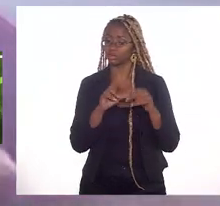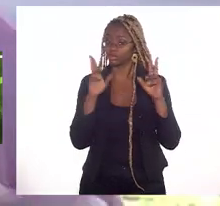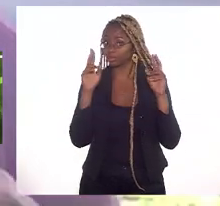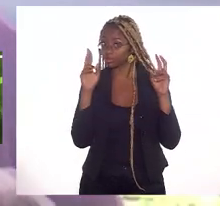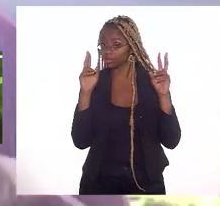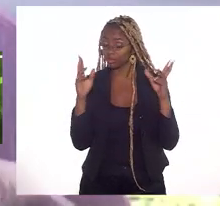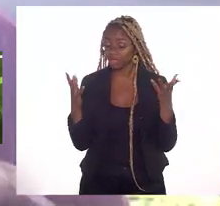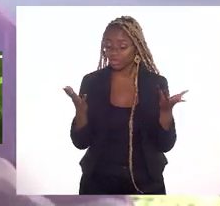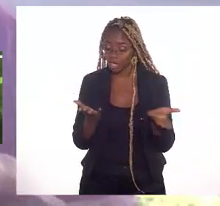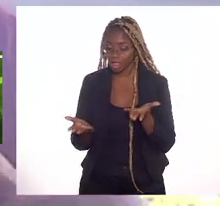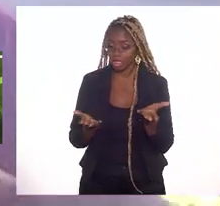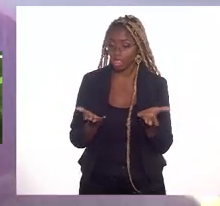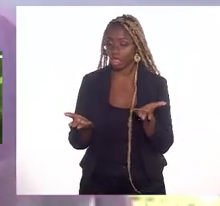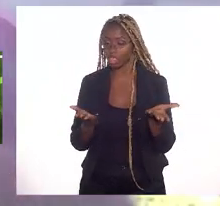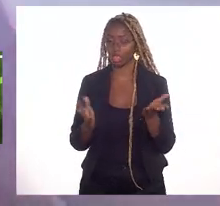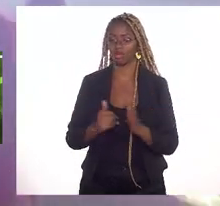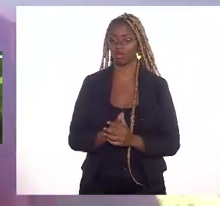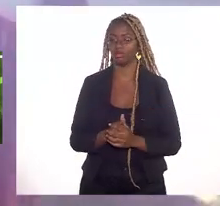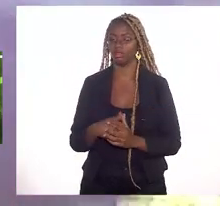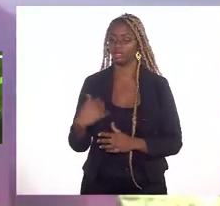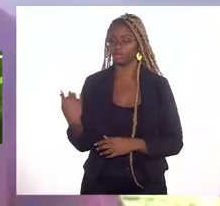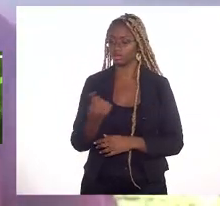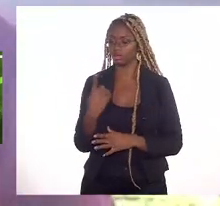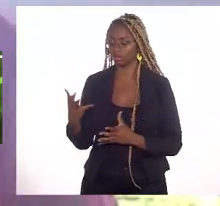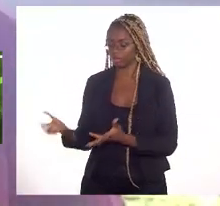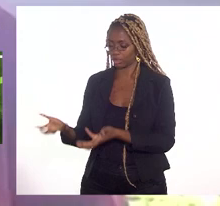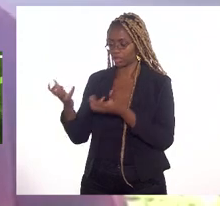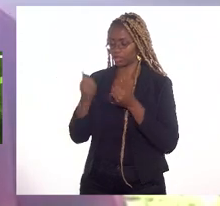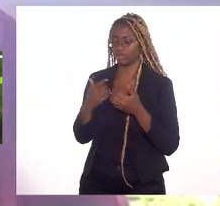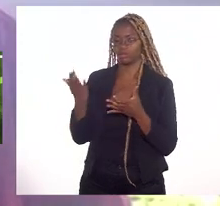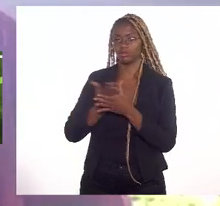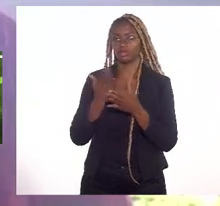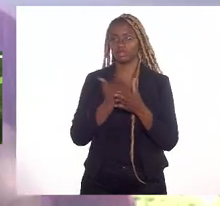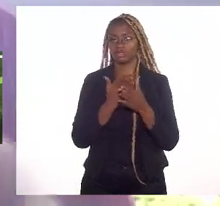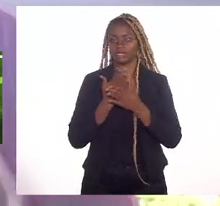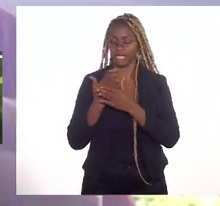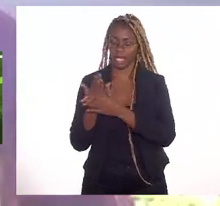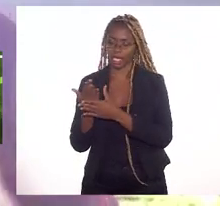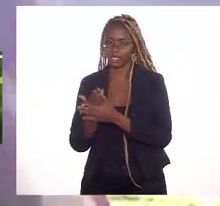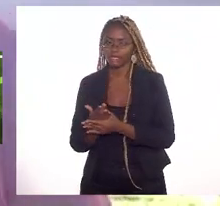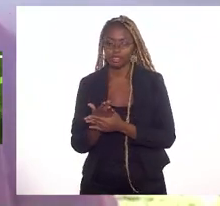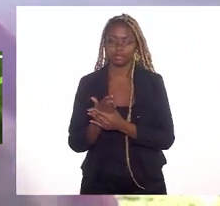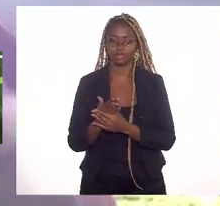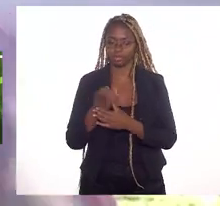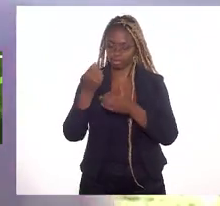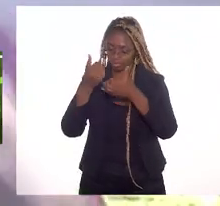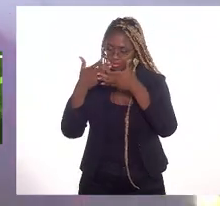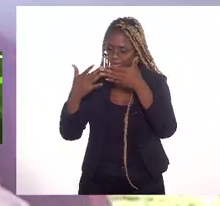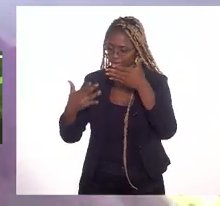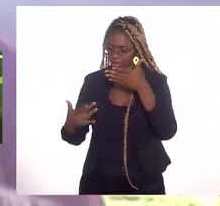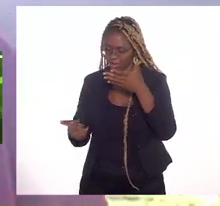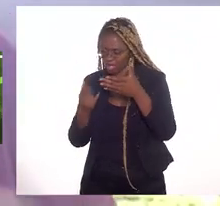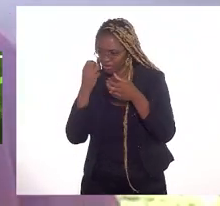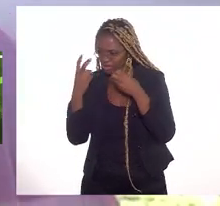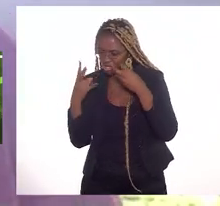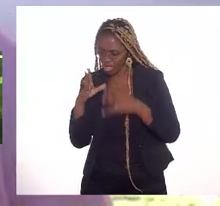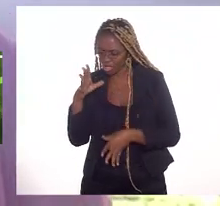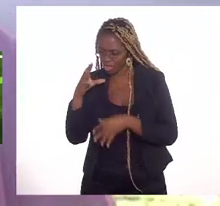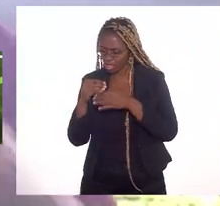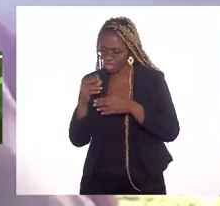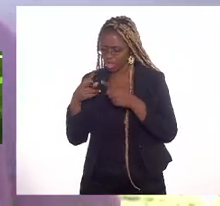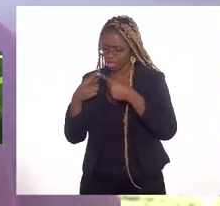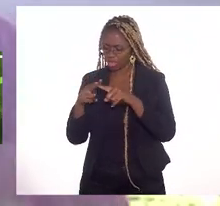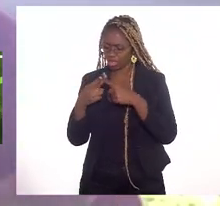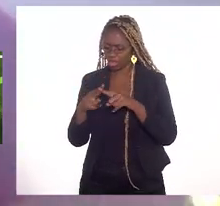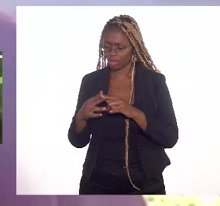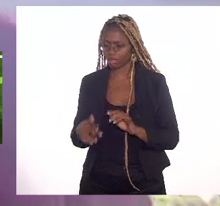meio de campo apenas. A gente recebe os processos das unidades, destrincha, complementa,